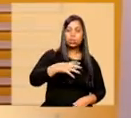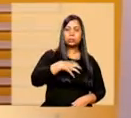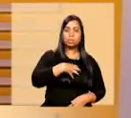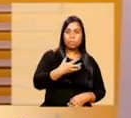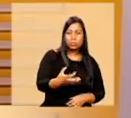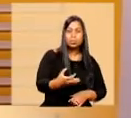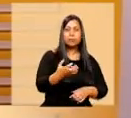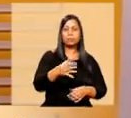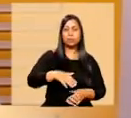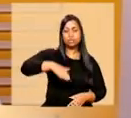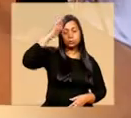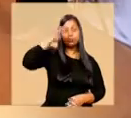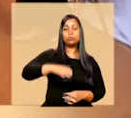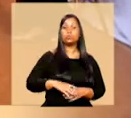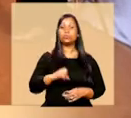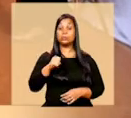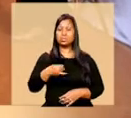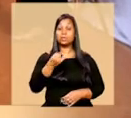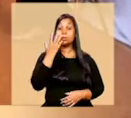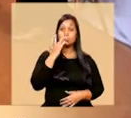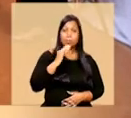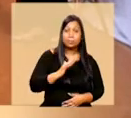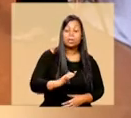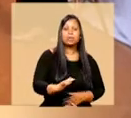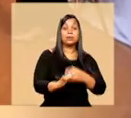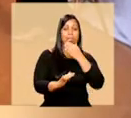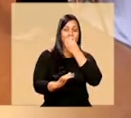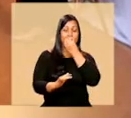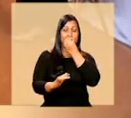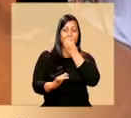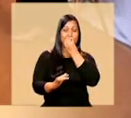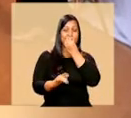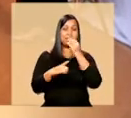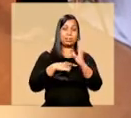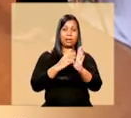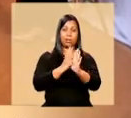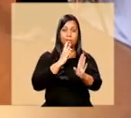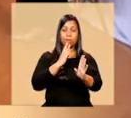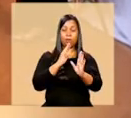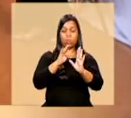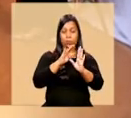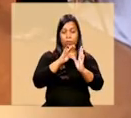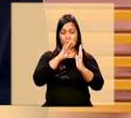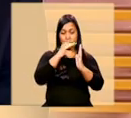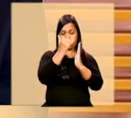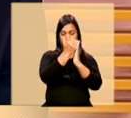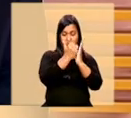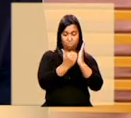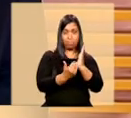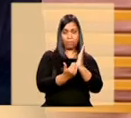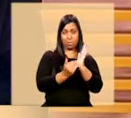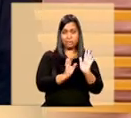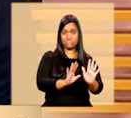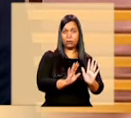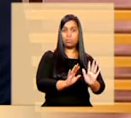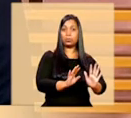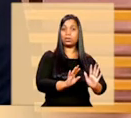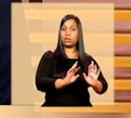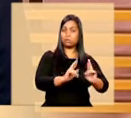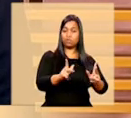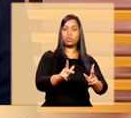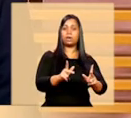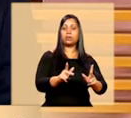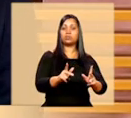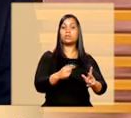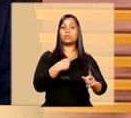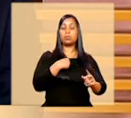receber órgão de adulto? Sim, para as crianças, no caso de transplante pediátrico, tem uma lista à parte, porque aí tem outro critério que